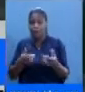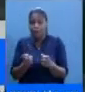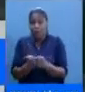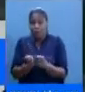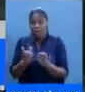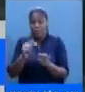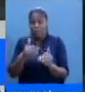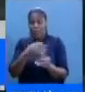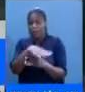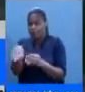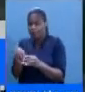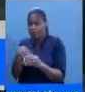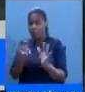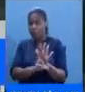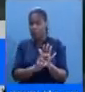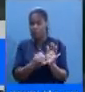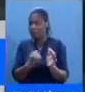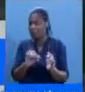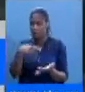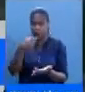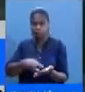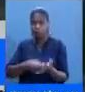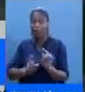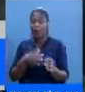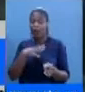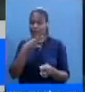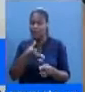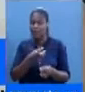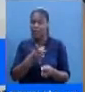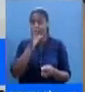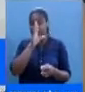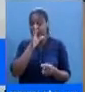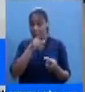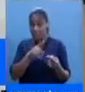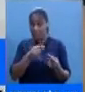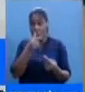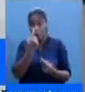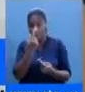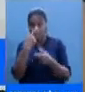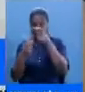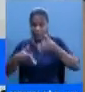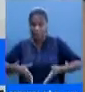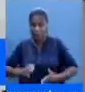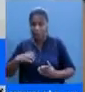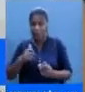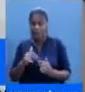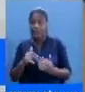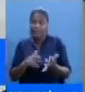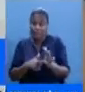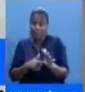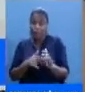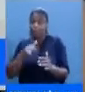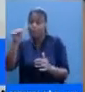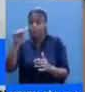também passou a estar incluído também o regime não contributivo. O que é que significa? Se um cabo-verdiano estiver a residir, por exemplo,